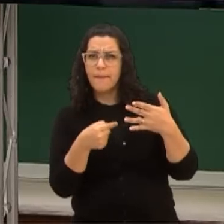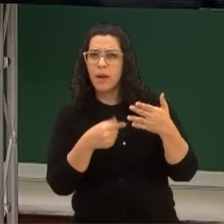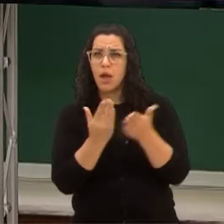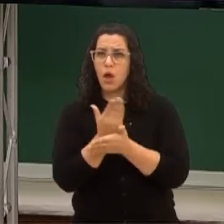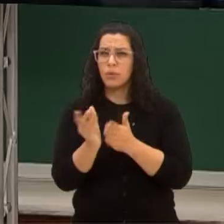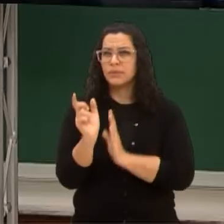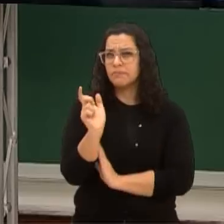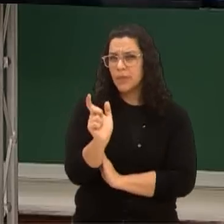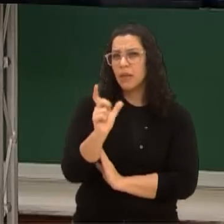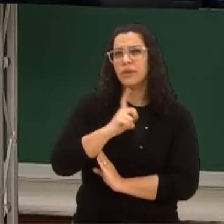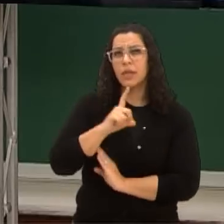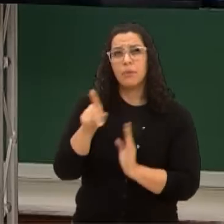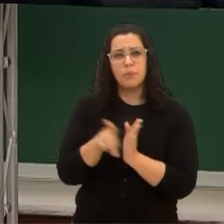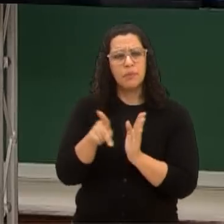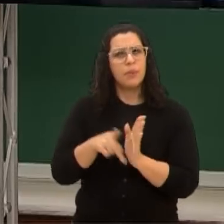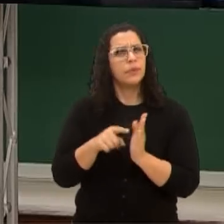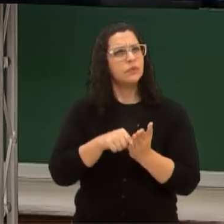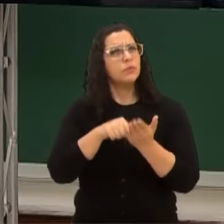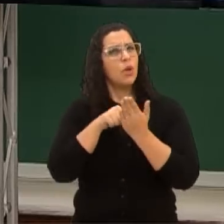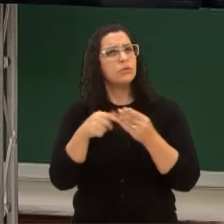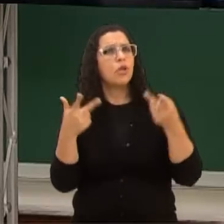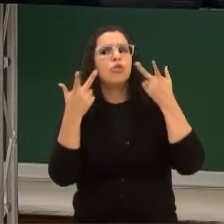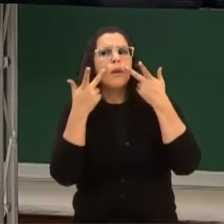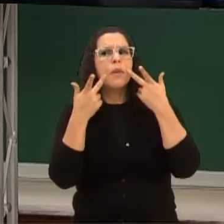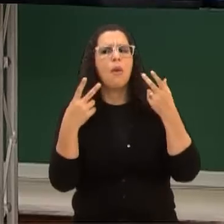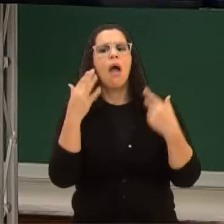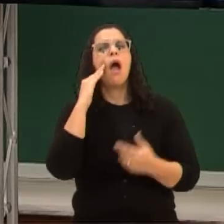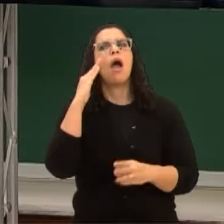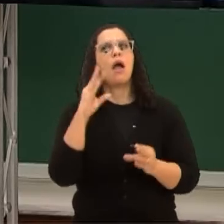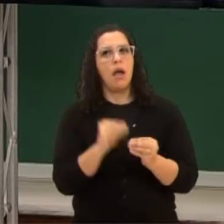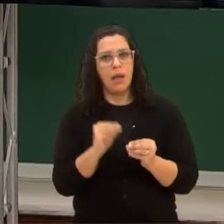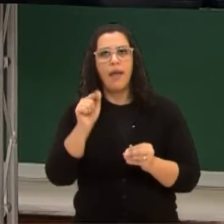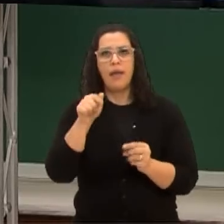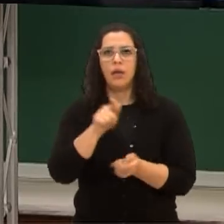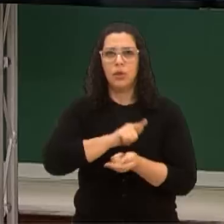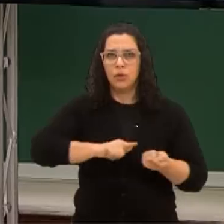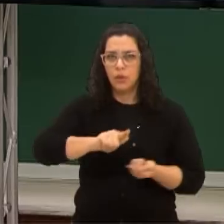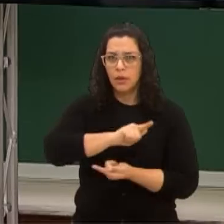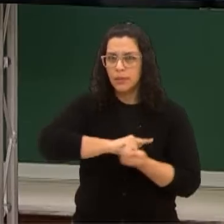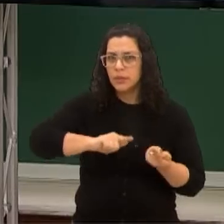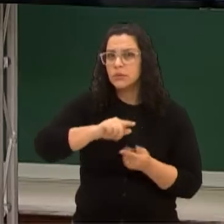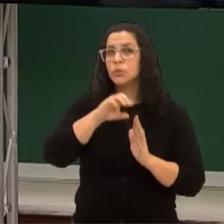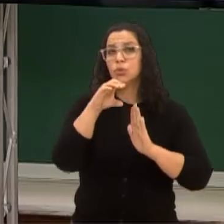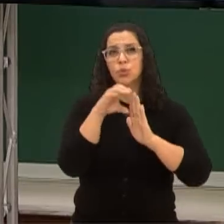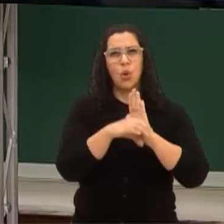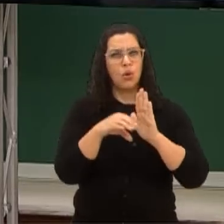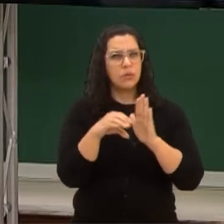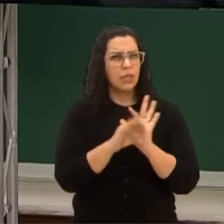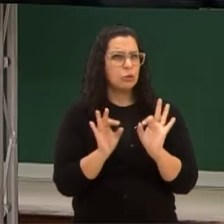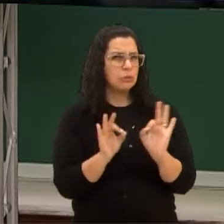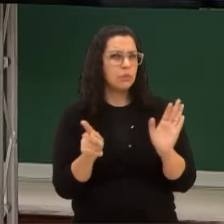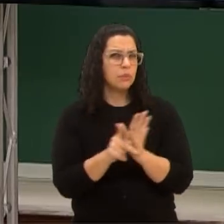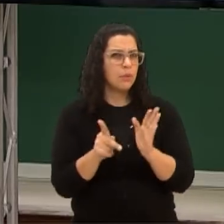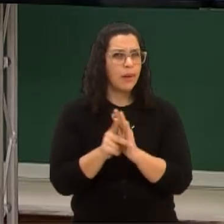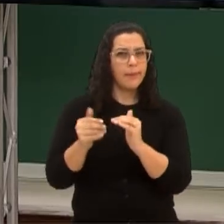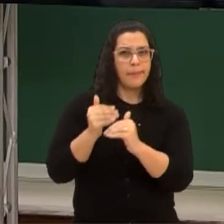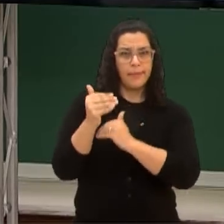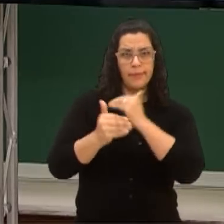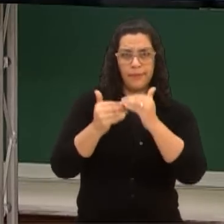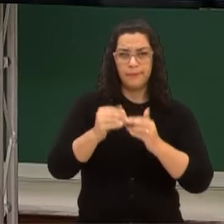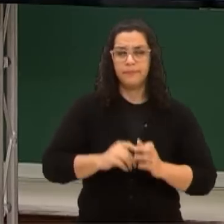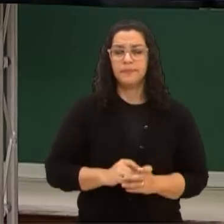algumas palavras, acaba sendo comum nessa definição do que seria esse processo de